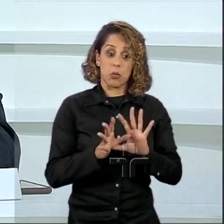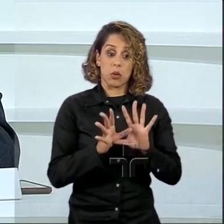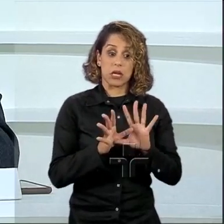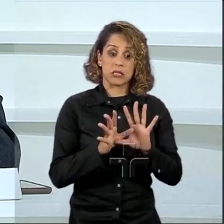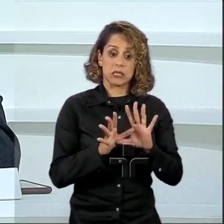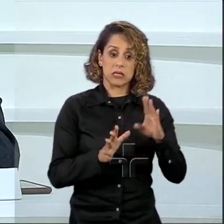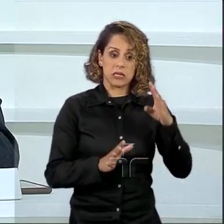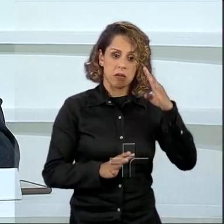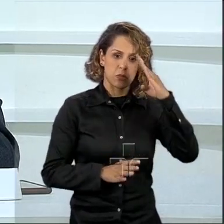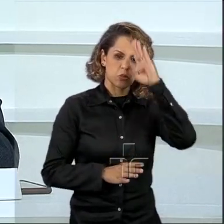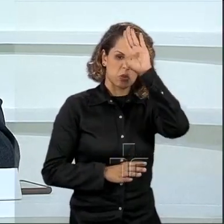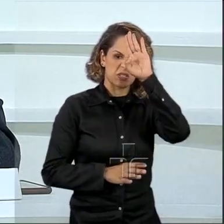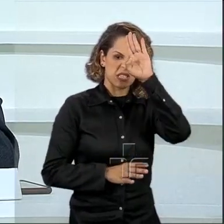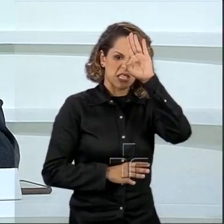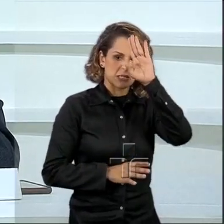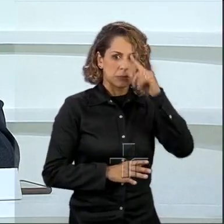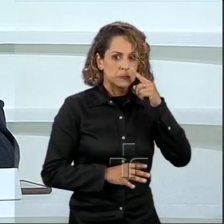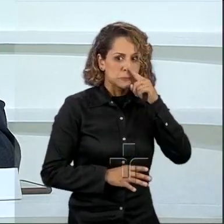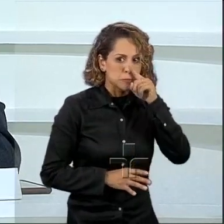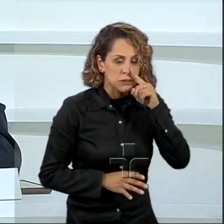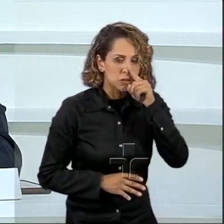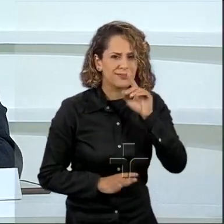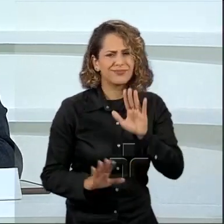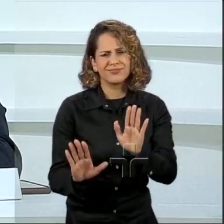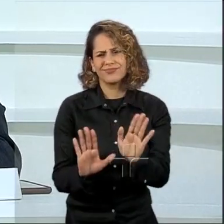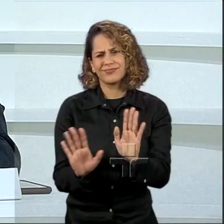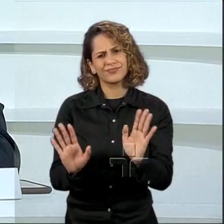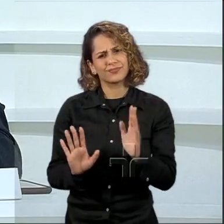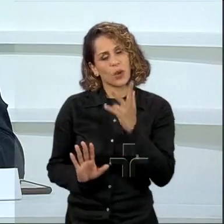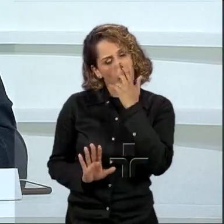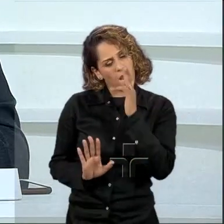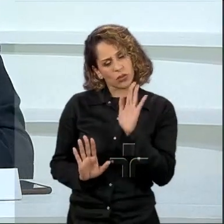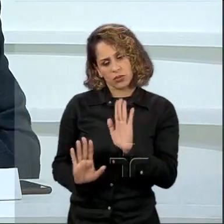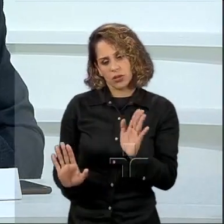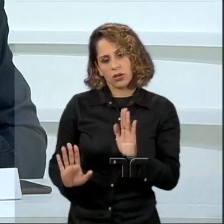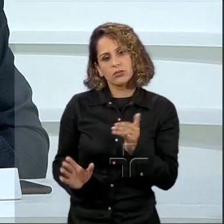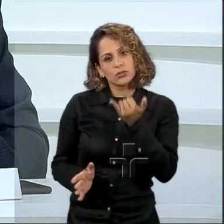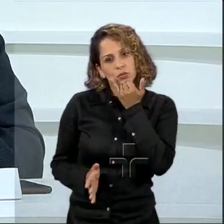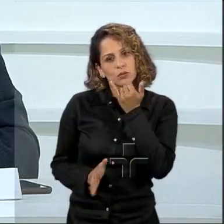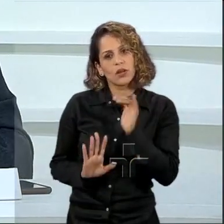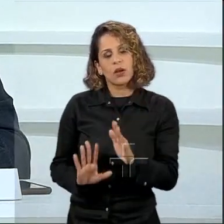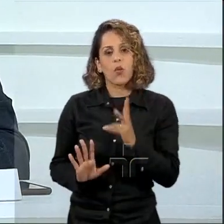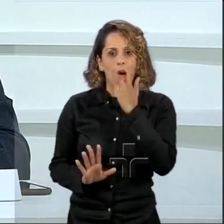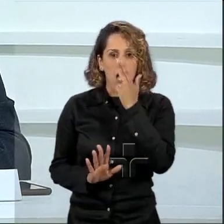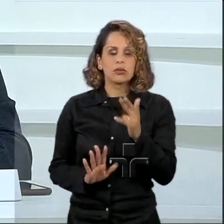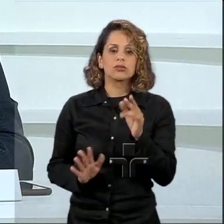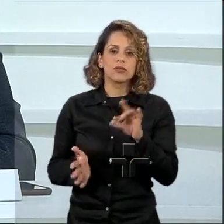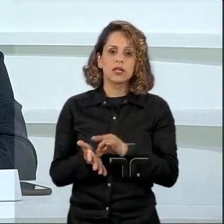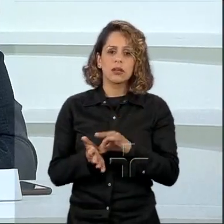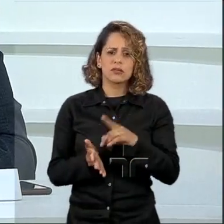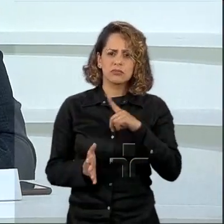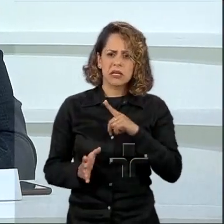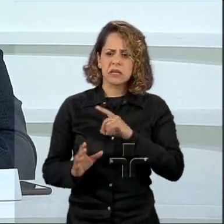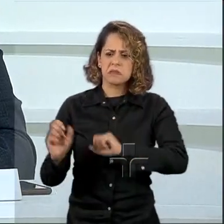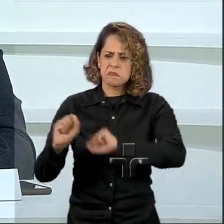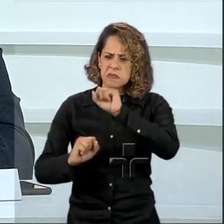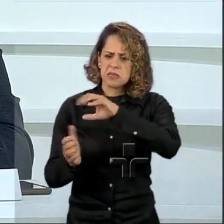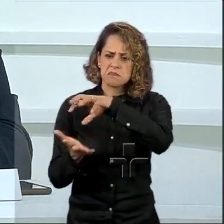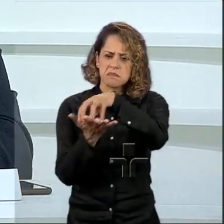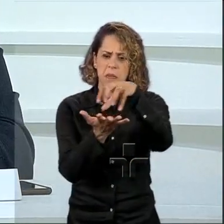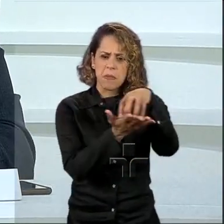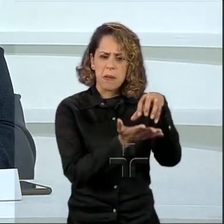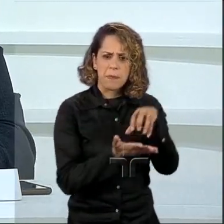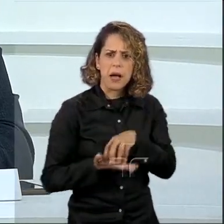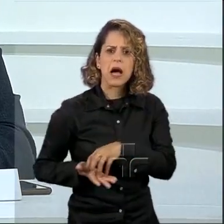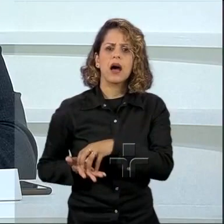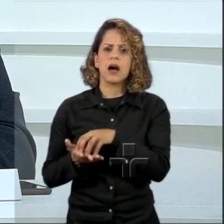ingênuo, mas eu acho que não está em risco. Acho que nossas instituições são bastante fortes, sólidas, para impedir qualquer aventura do... O